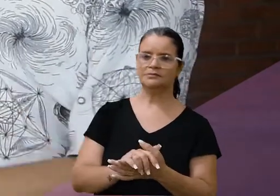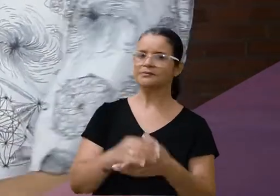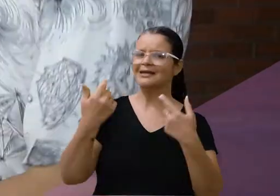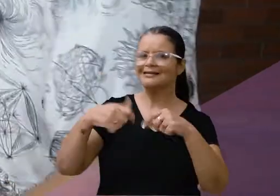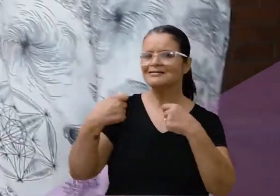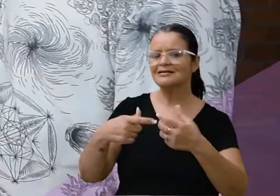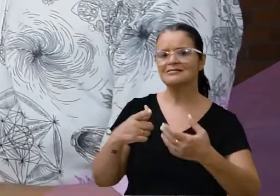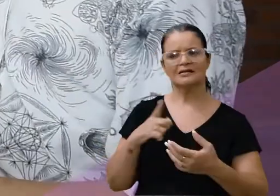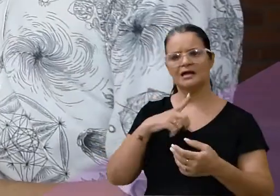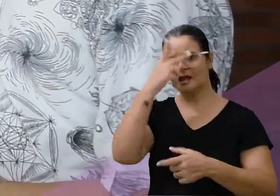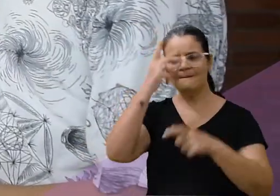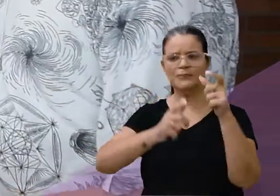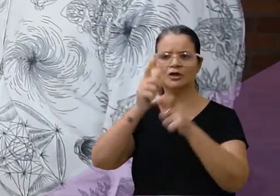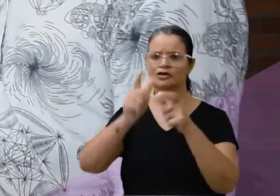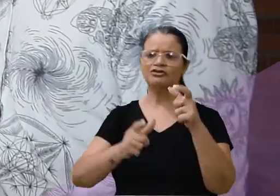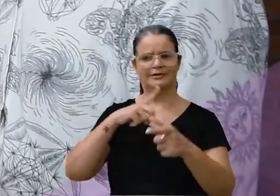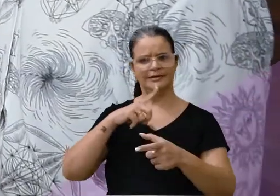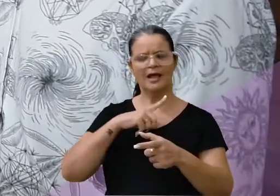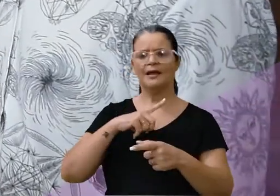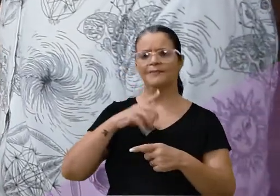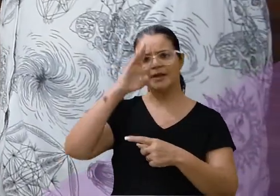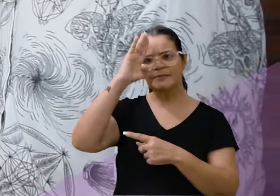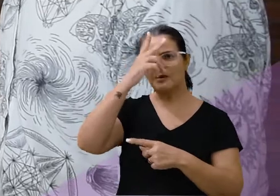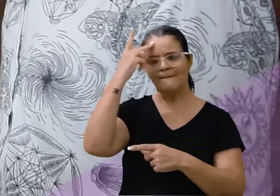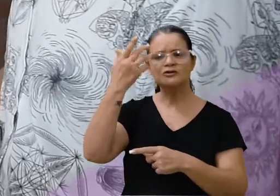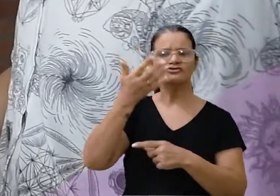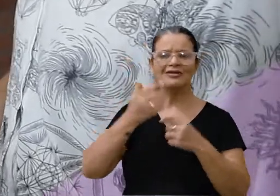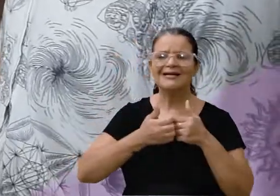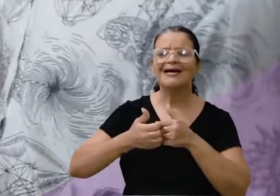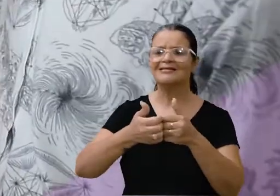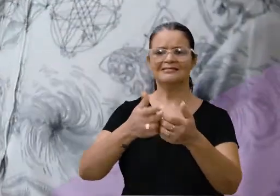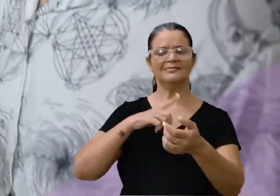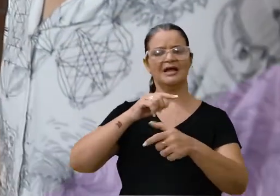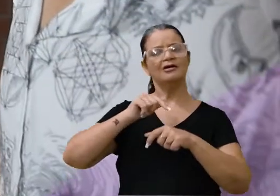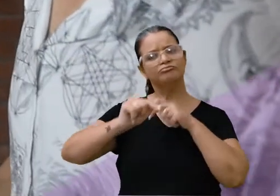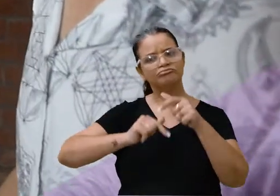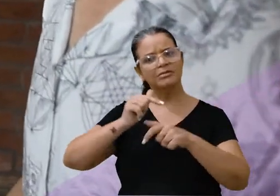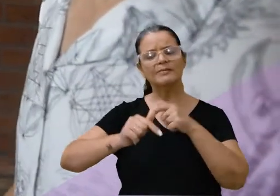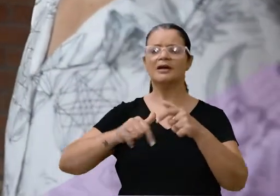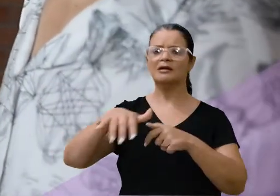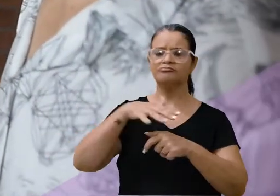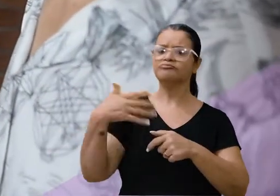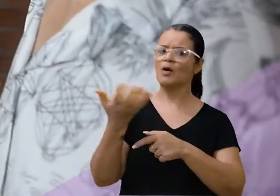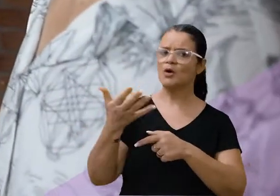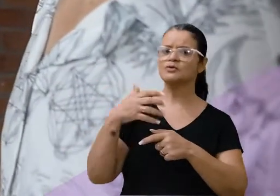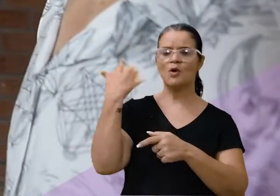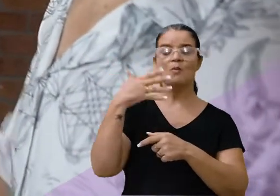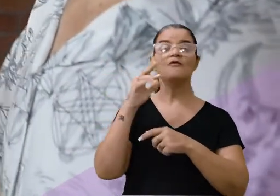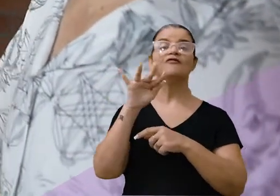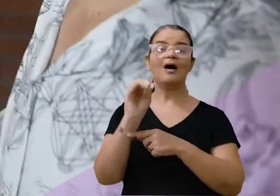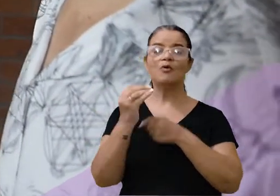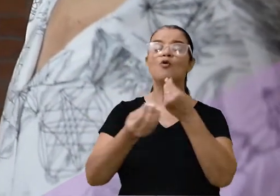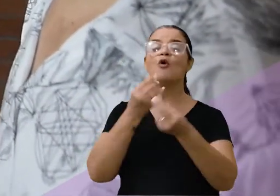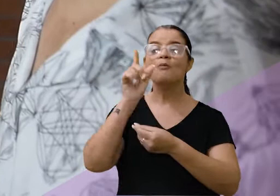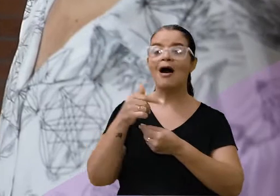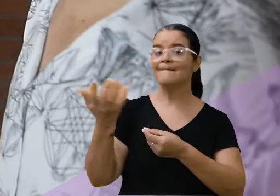uma necessidade que muita gente tem, principalmente aquelas pessoas que querem seguir o ramo da produção musical. Então, Fábio, como